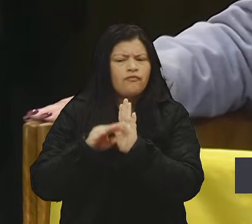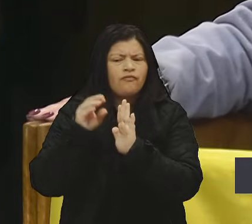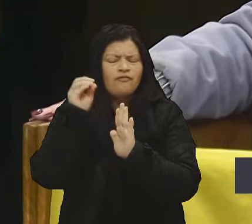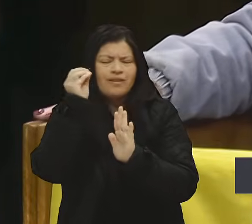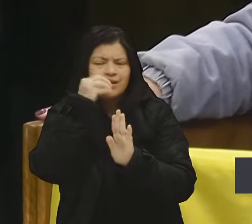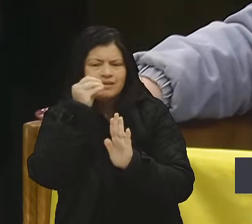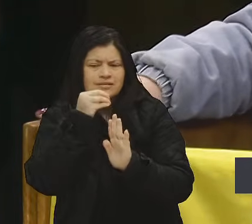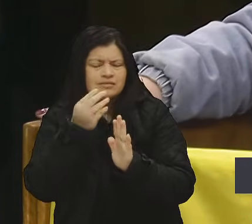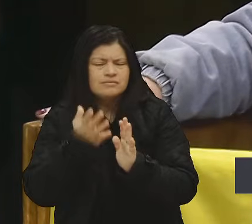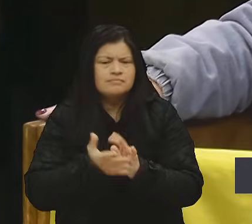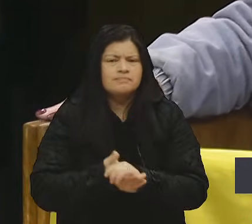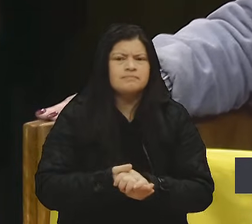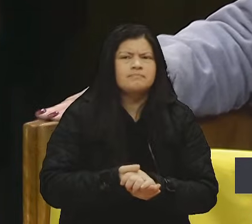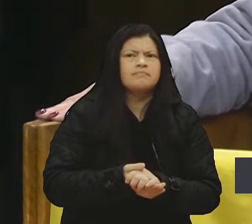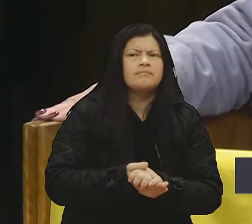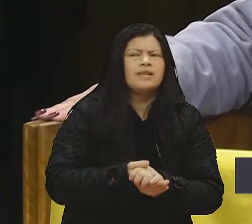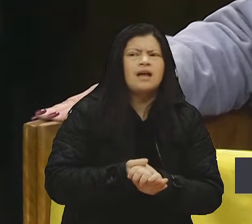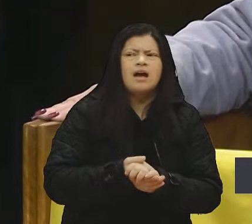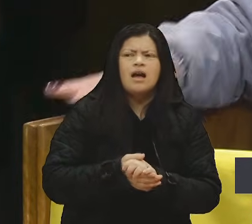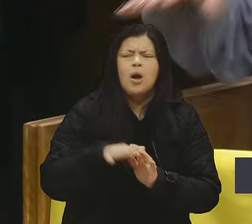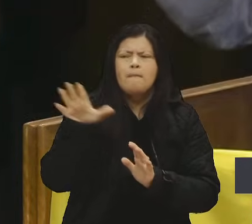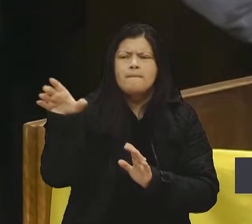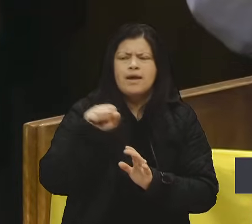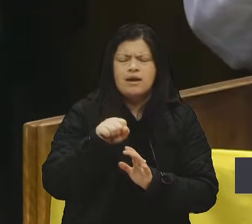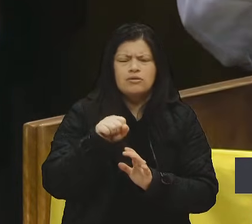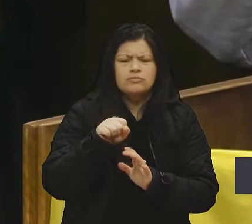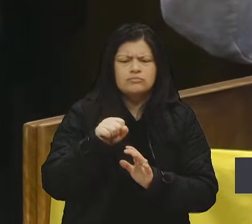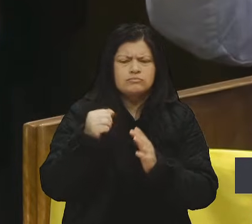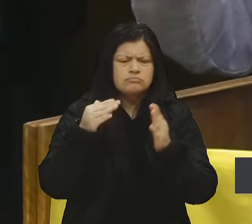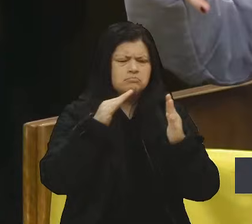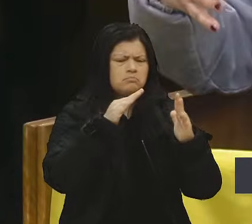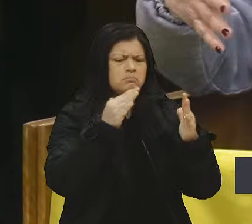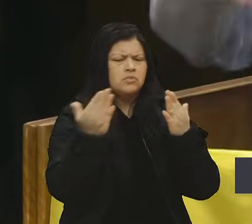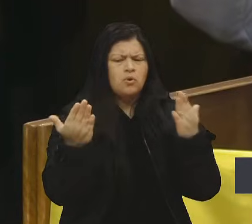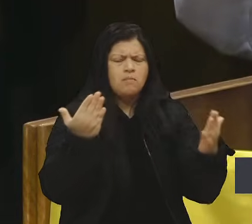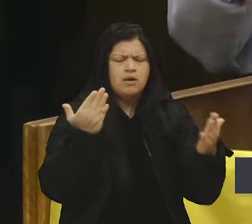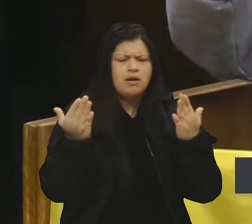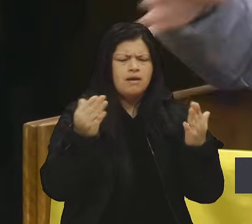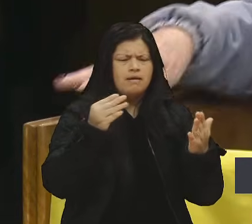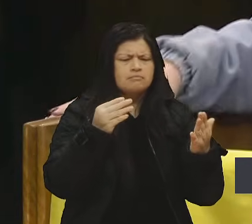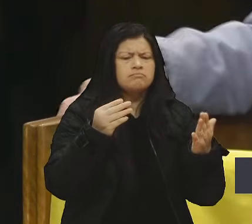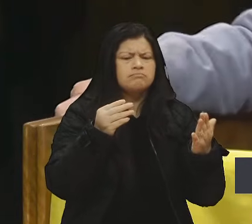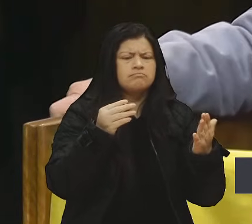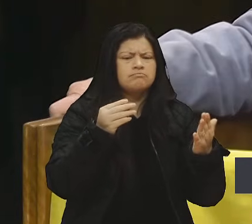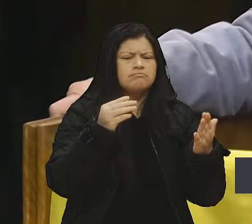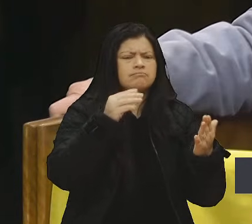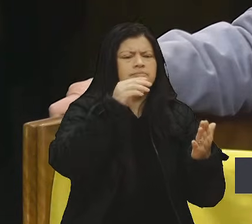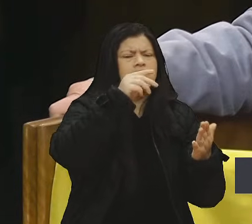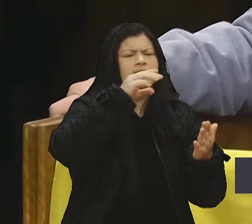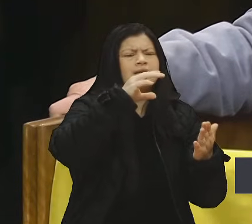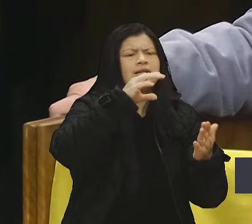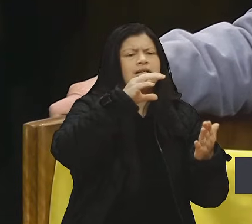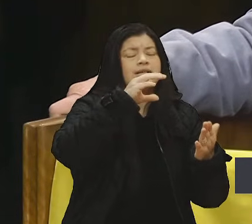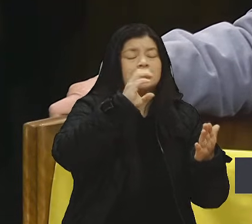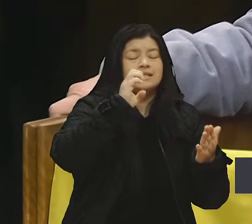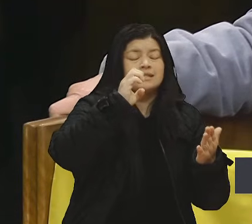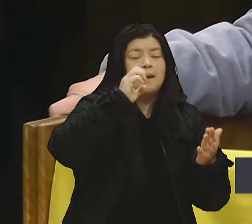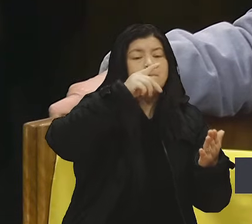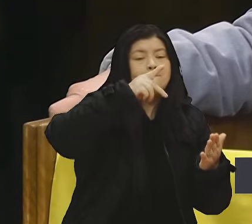Aí eu pego a escola Pedrinho e a escola técnica, que é ao lado, no centro de São